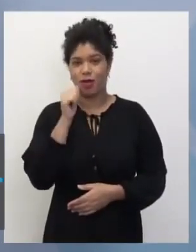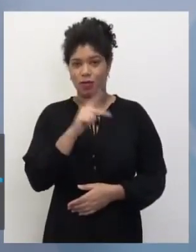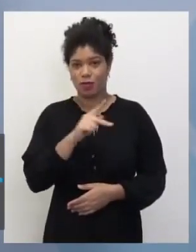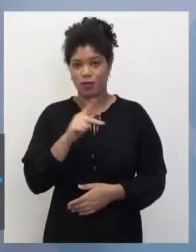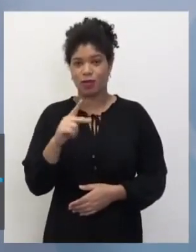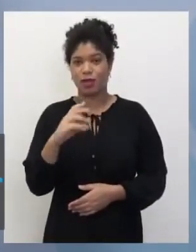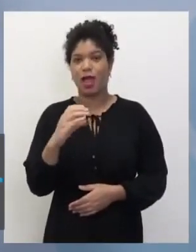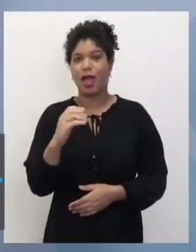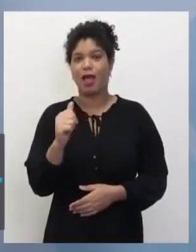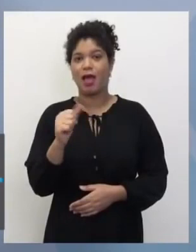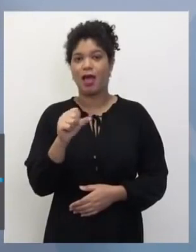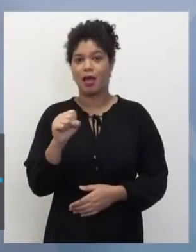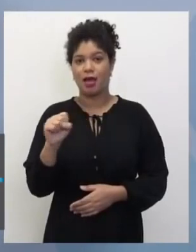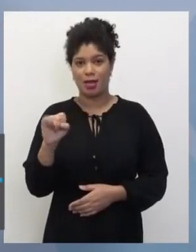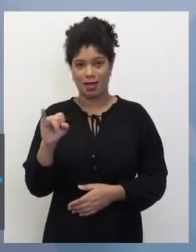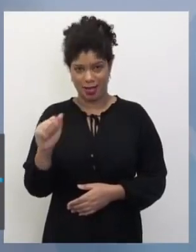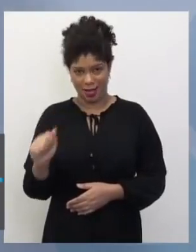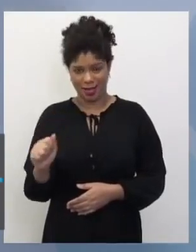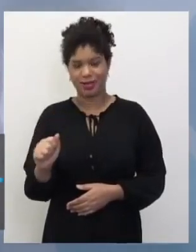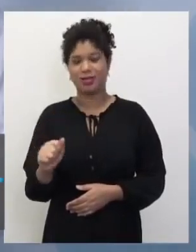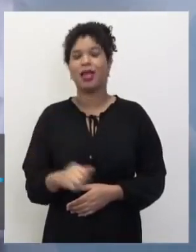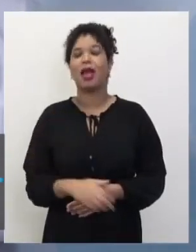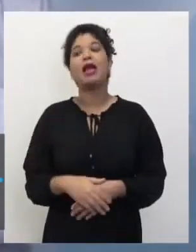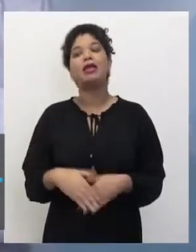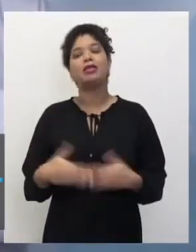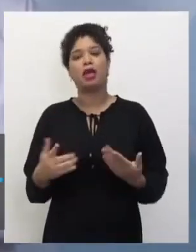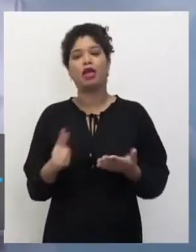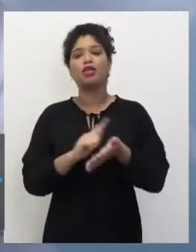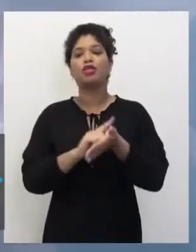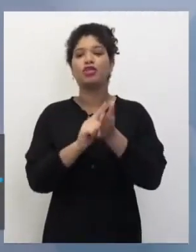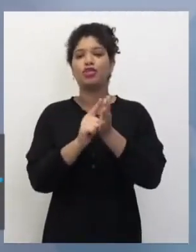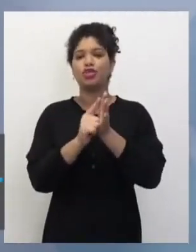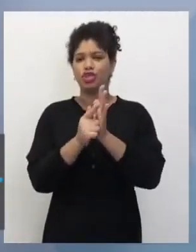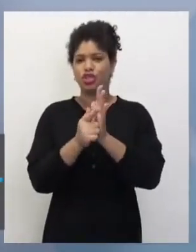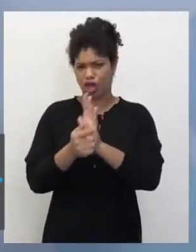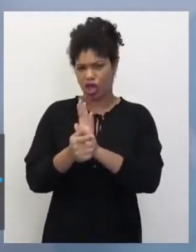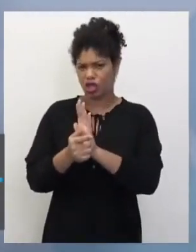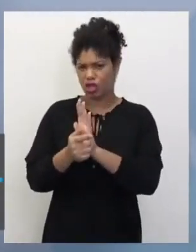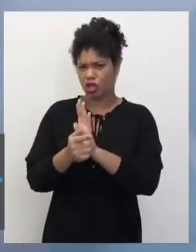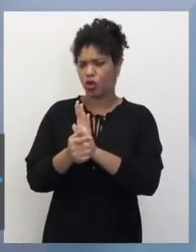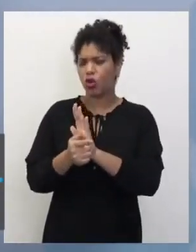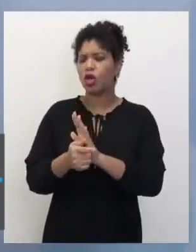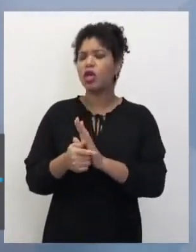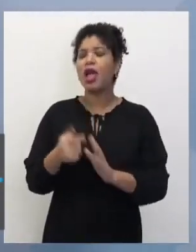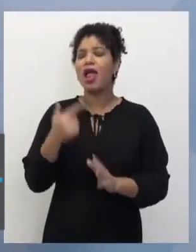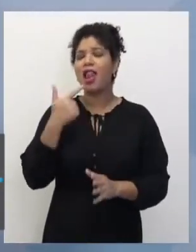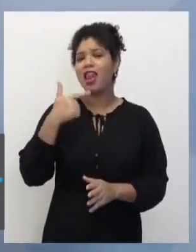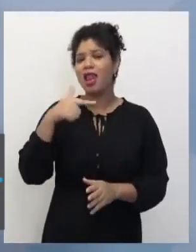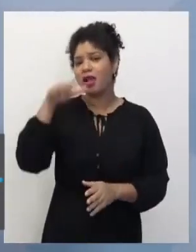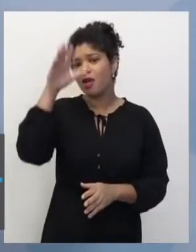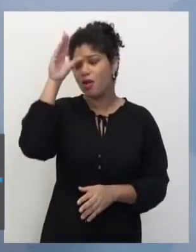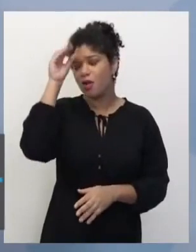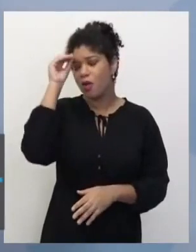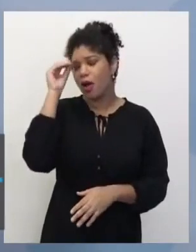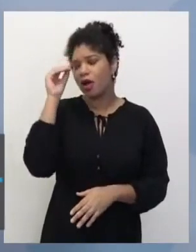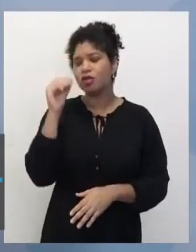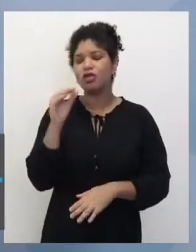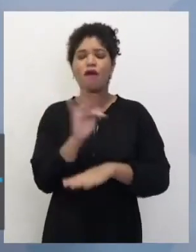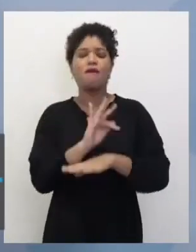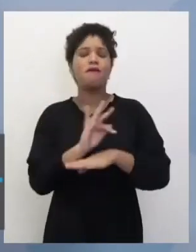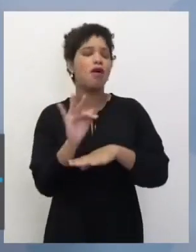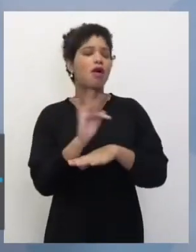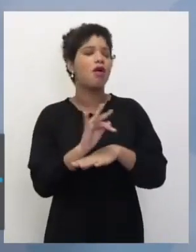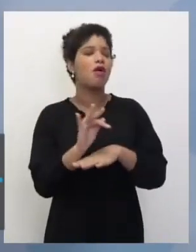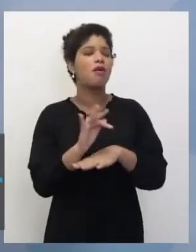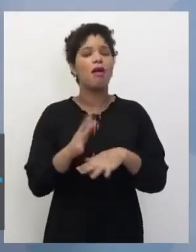Souza. Trata-se de um gênero em que se usa uma linguagem formal descontraída. Quem disse